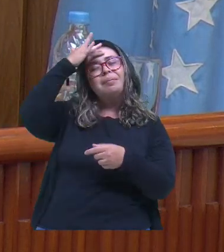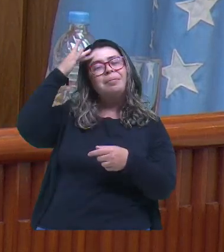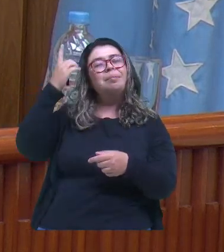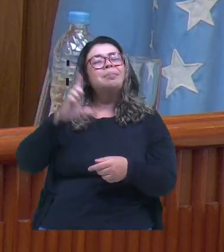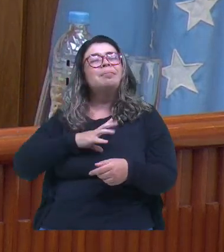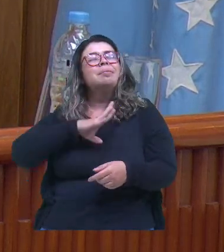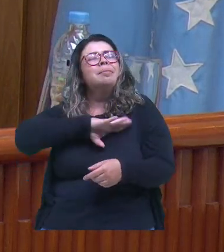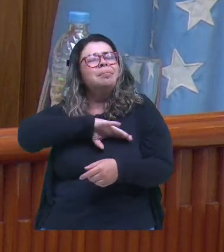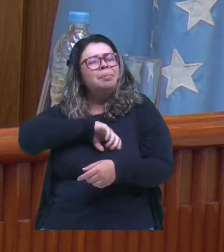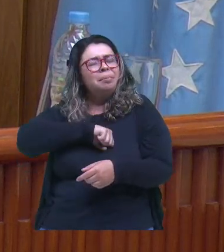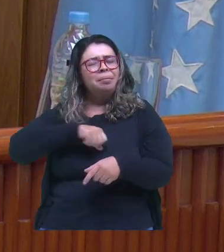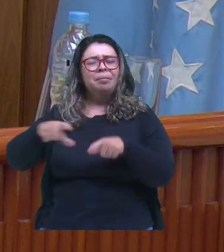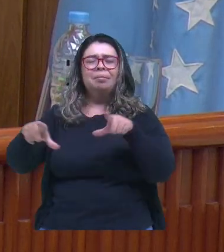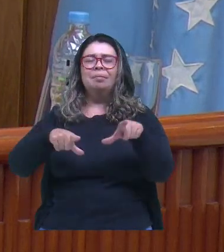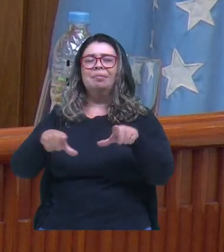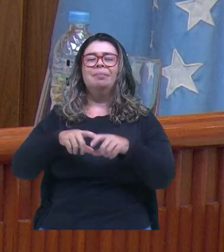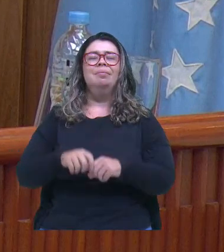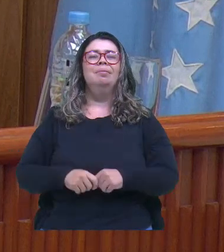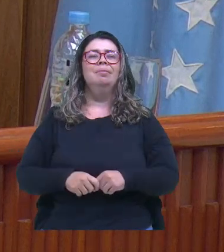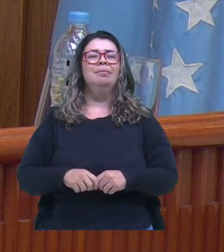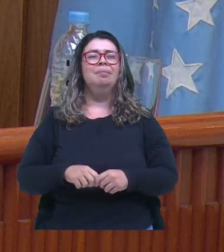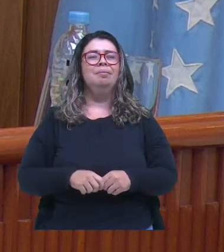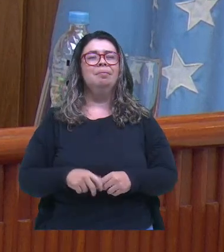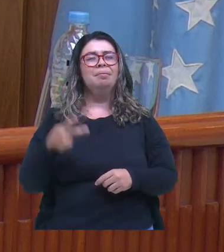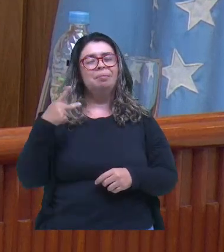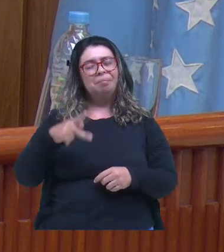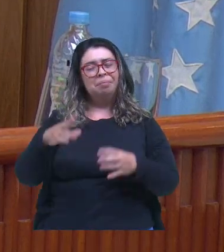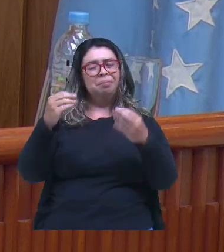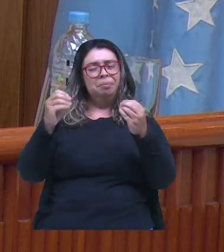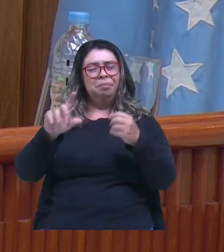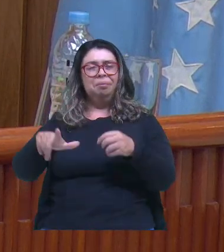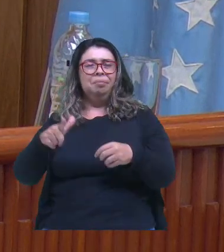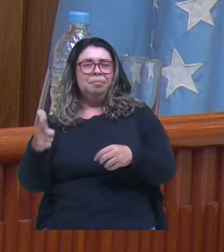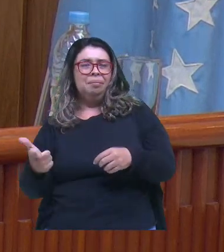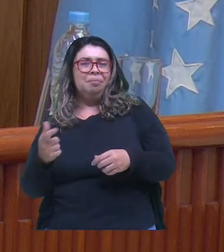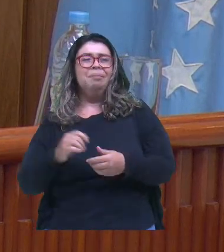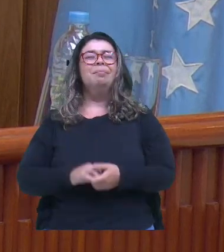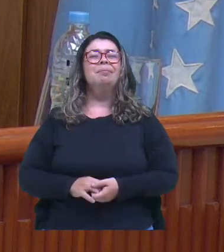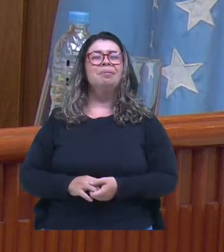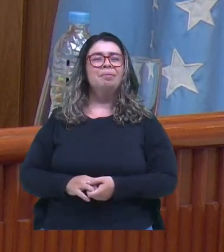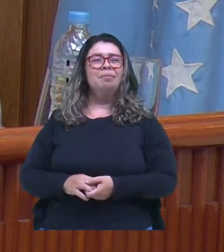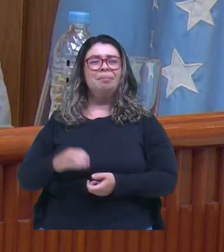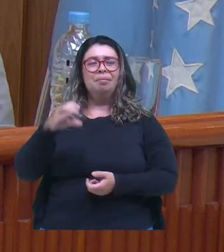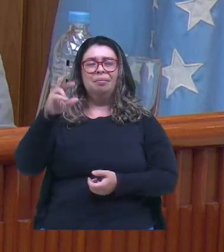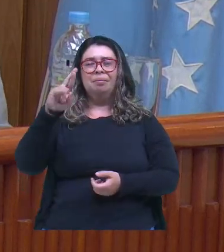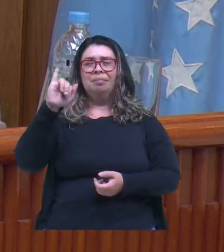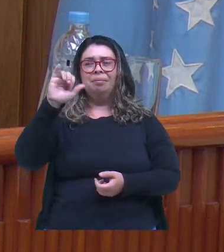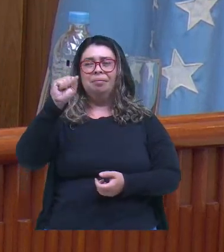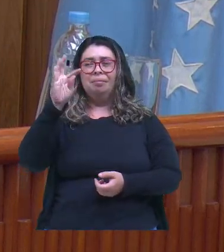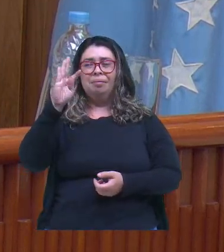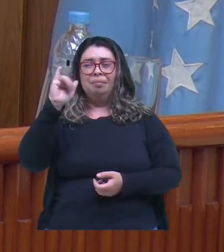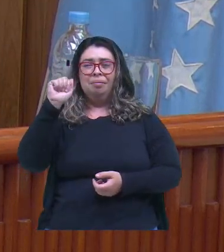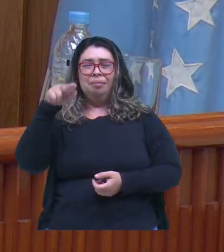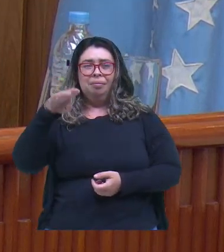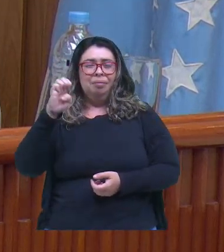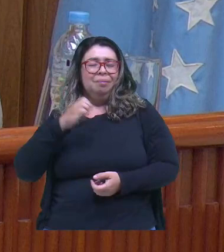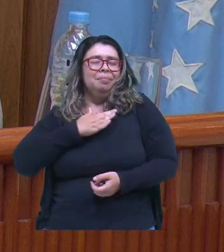pela profissão, enquanto tantos outros. A Cristiane ovacionada,